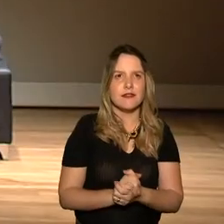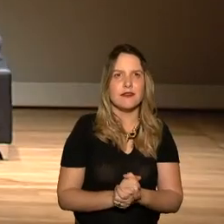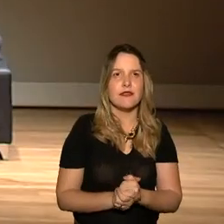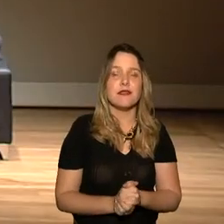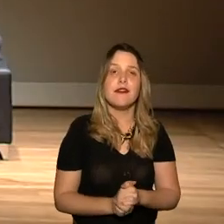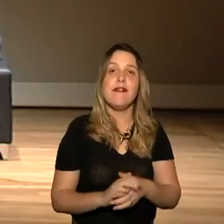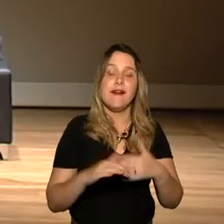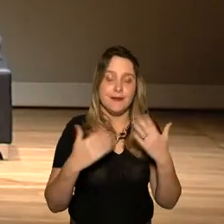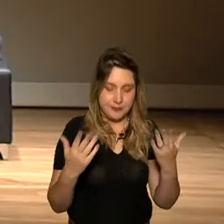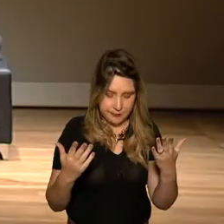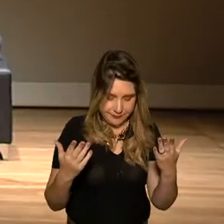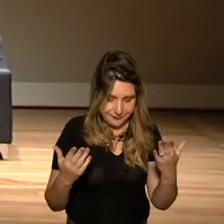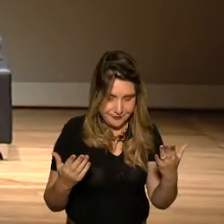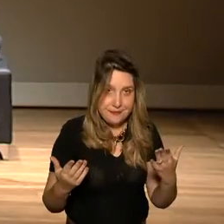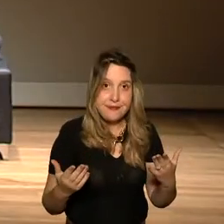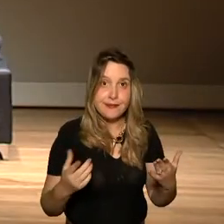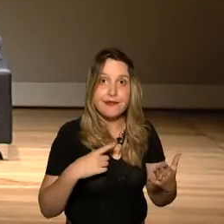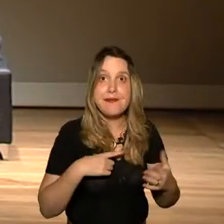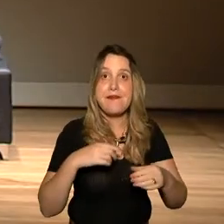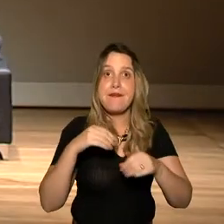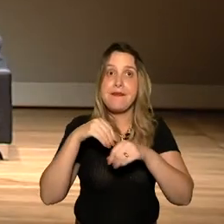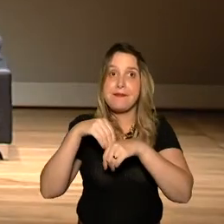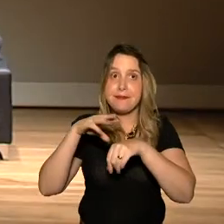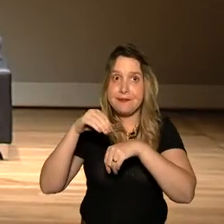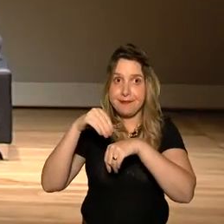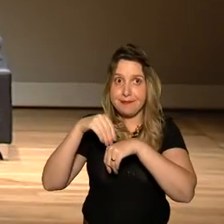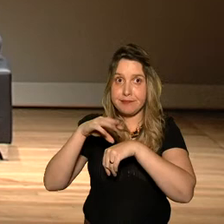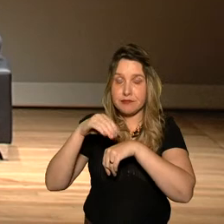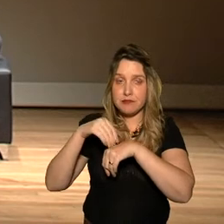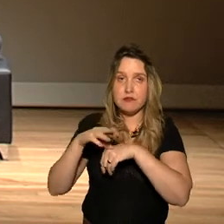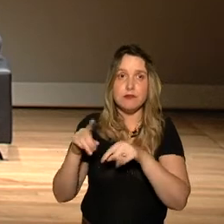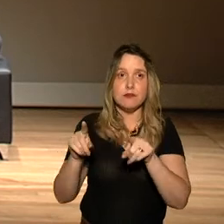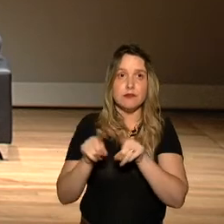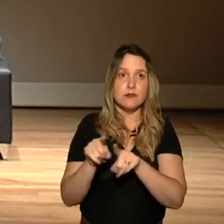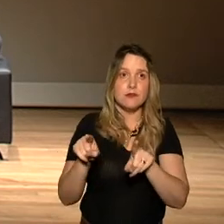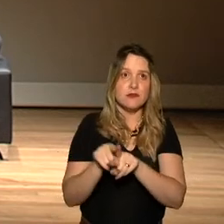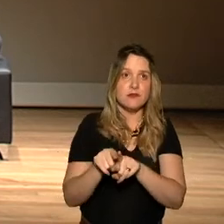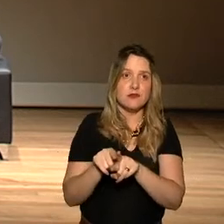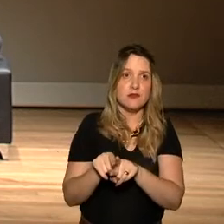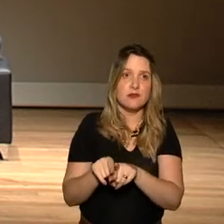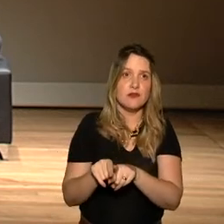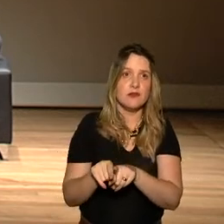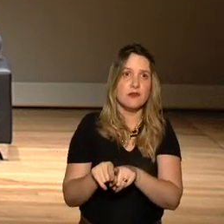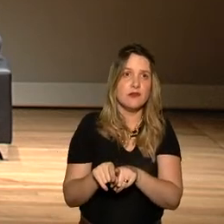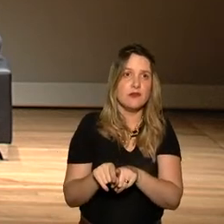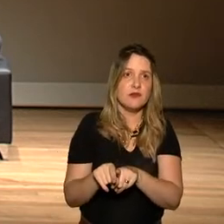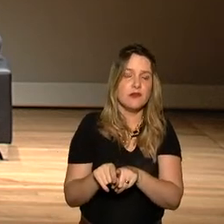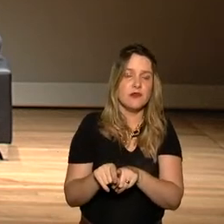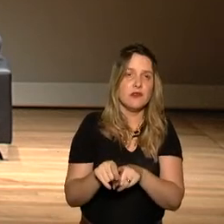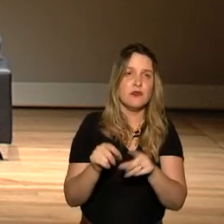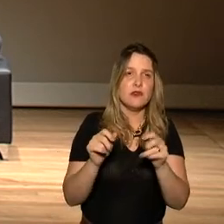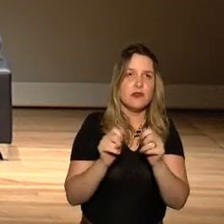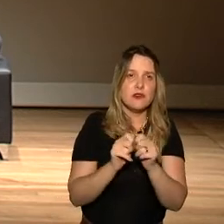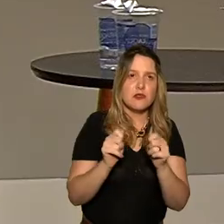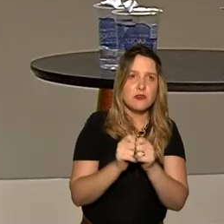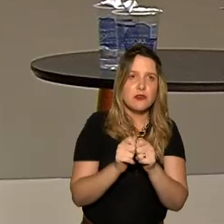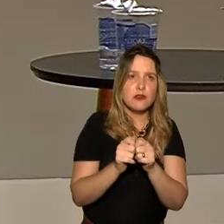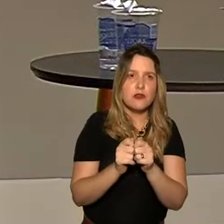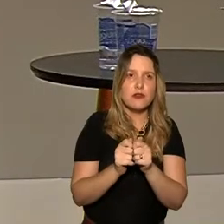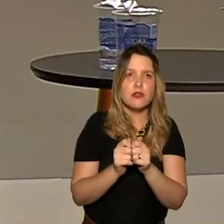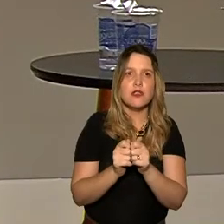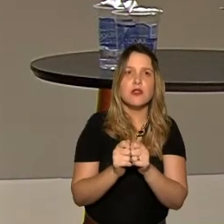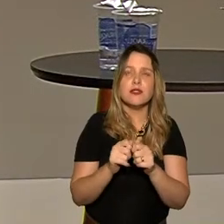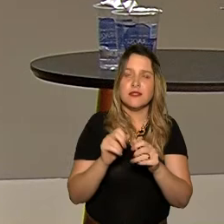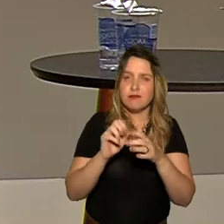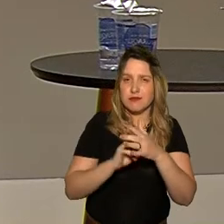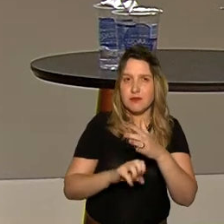acho que é um problema que tem a ver com direito a cidade né quando os militantes pelo passe livre lá em